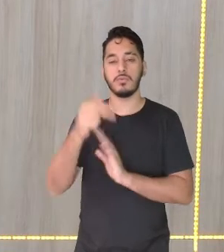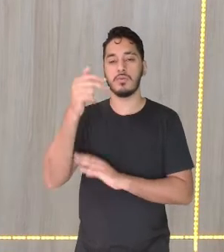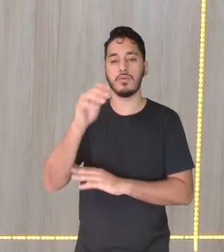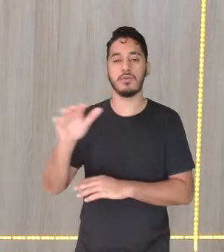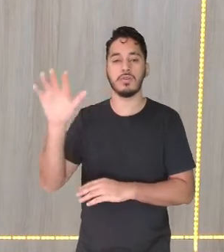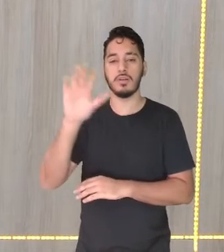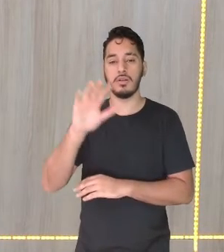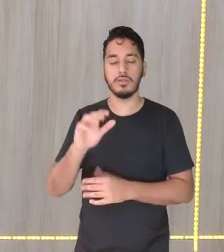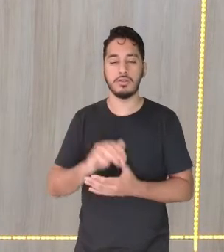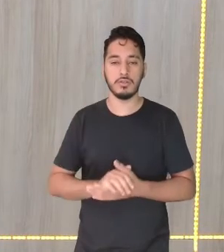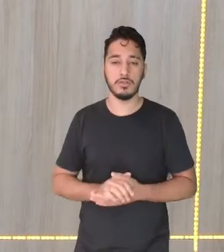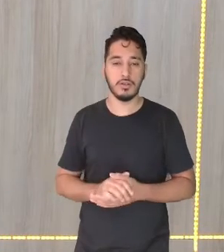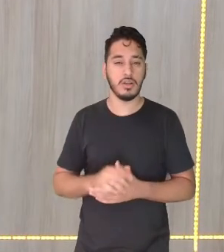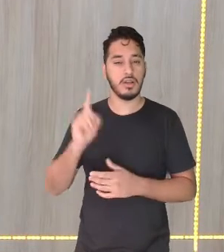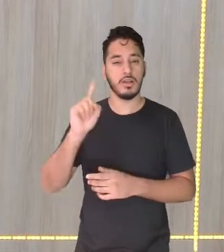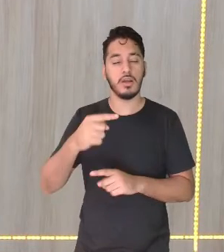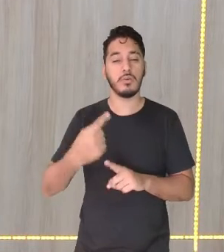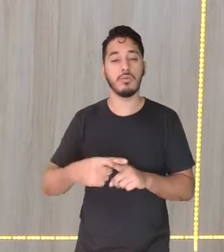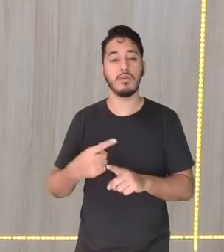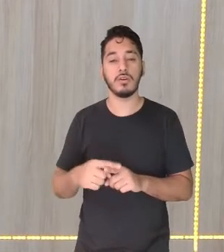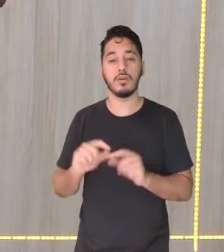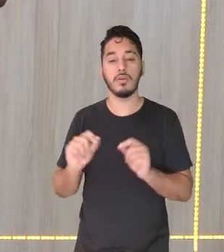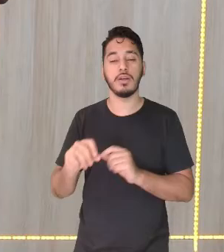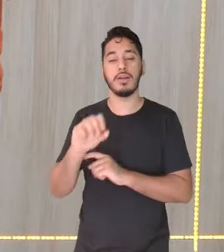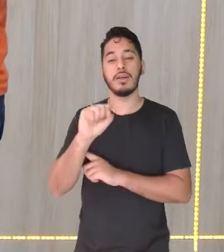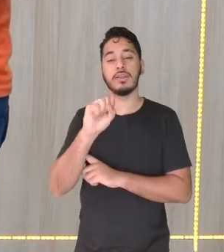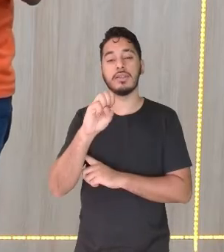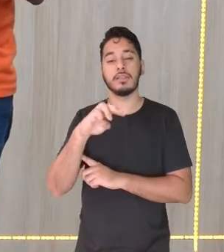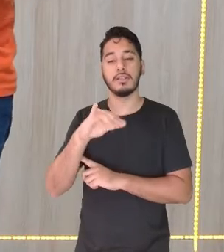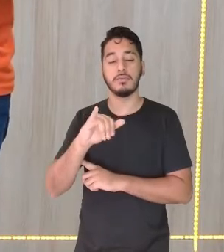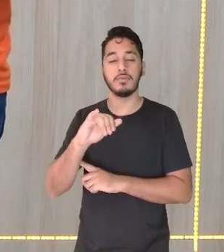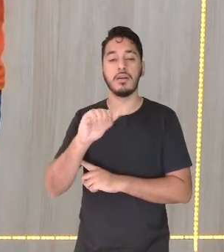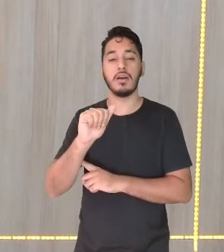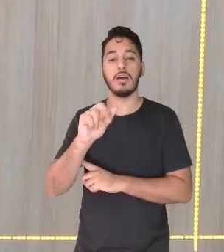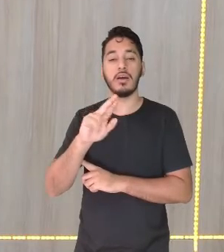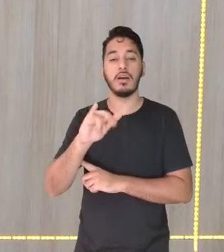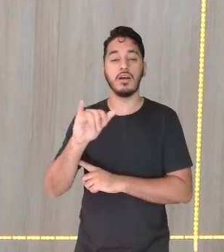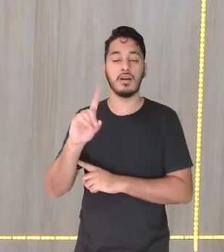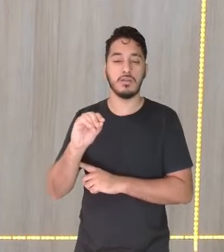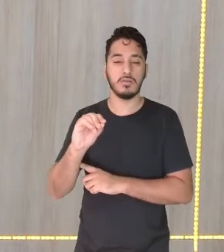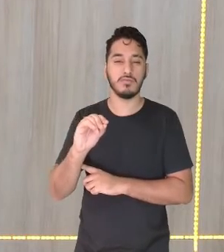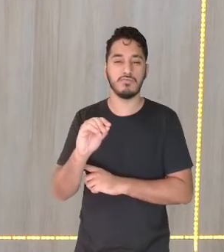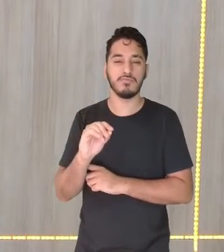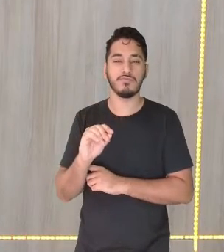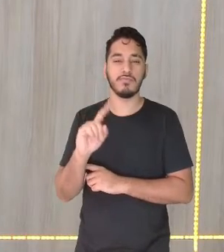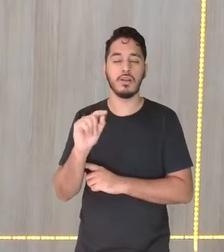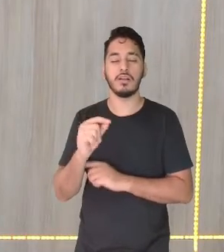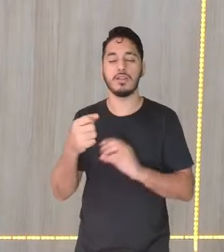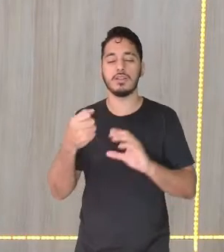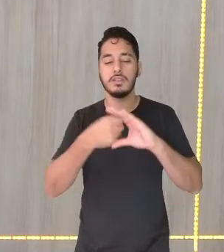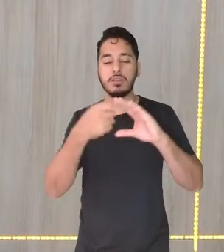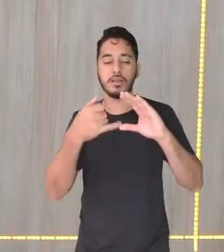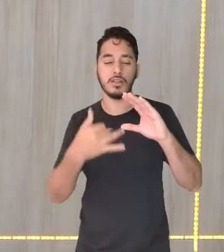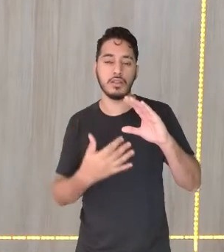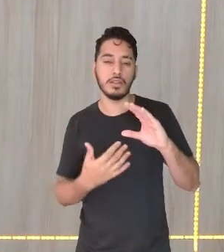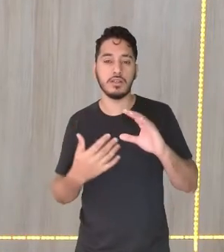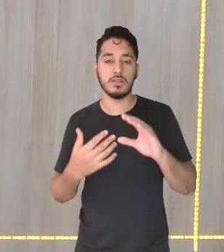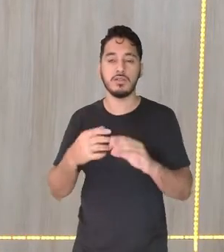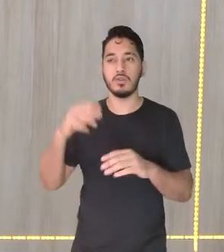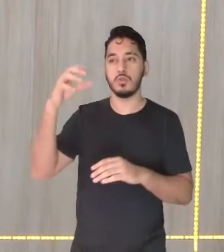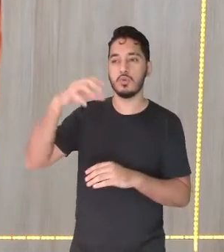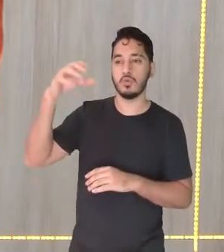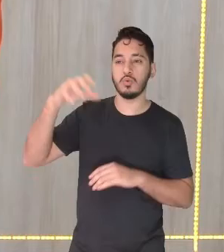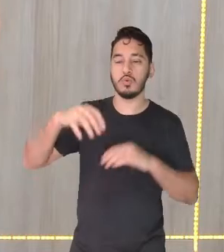Que é um bioma que se caracteriza por ser semiárido, né? Semiárido vem ali também das características hidrológicas,